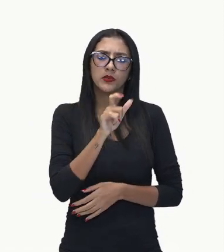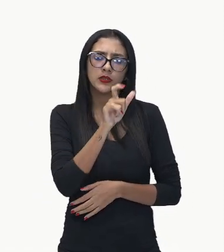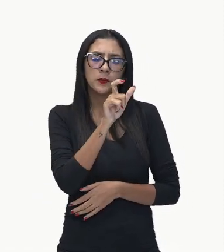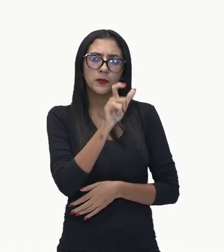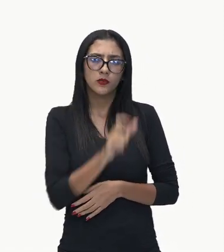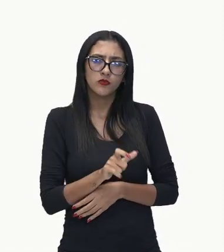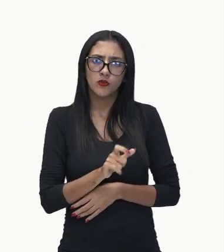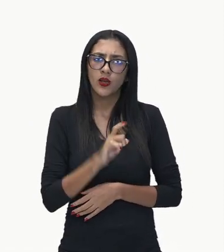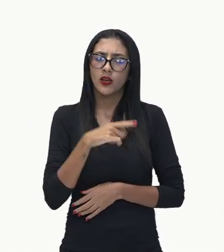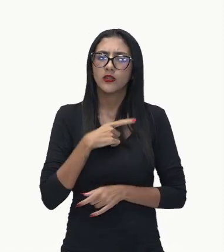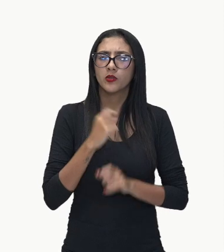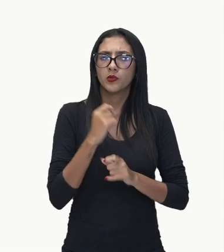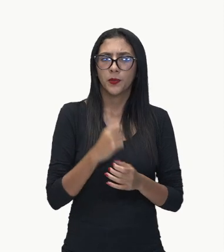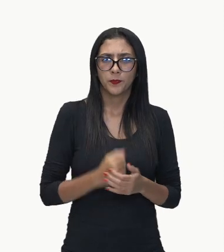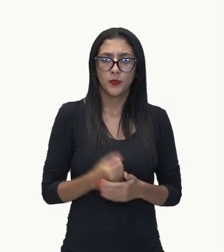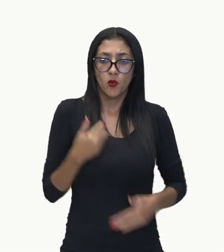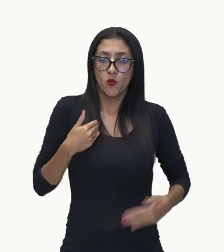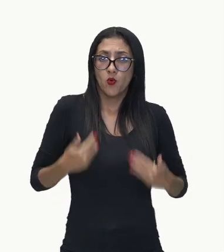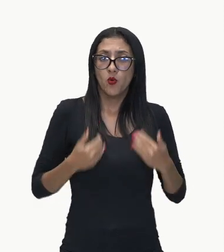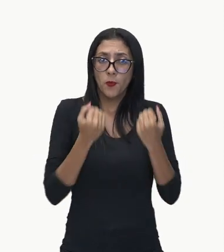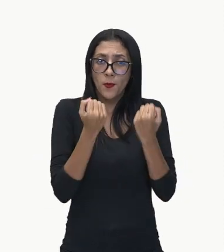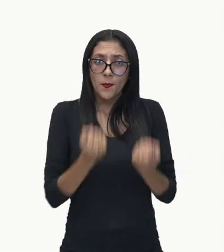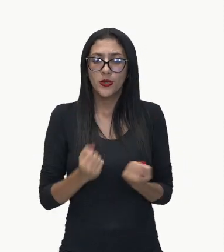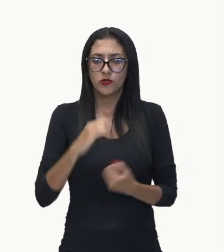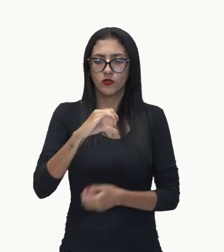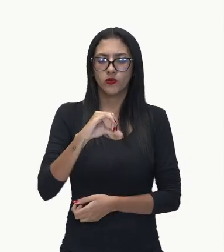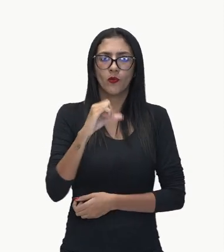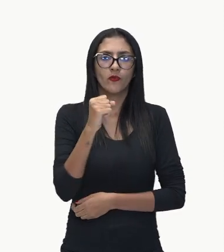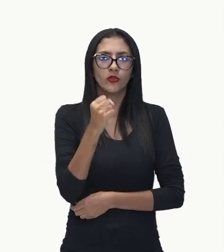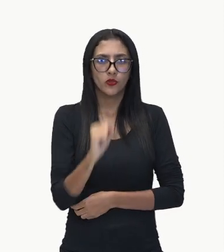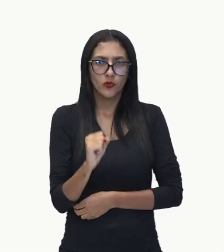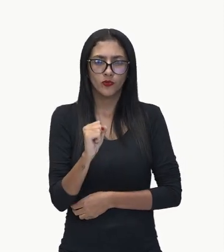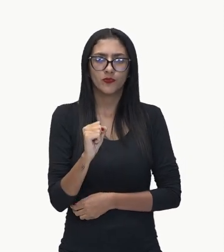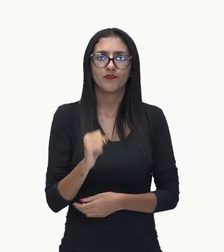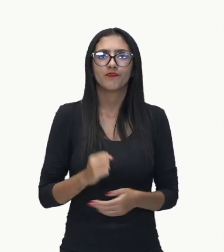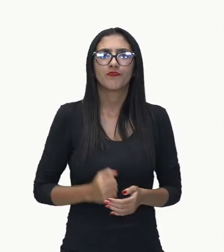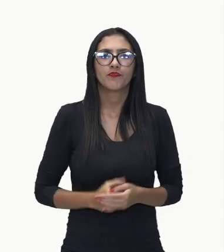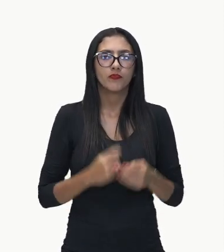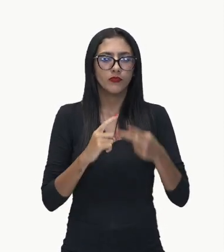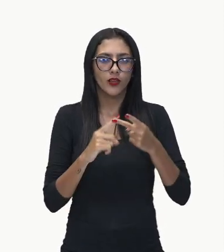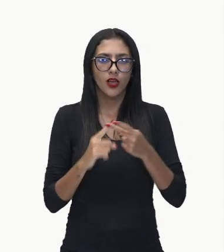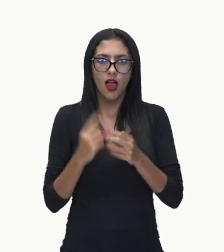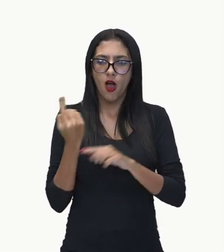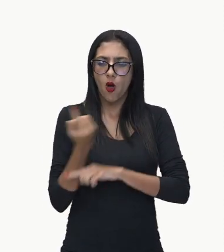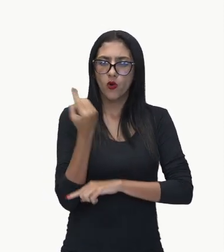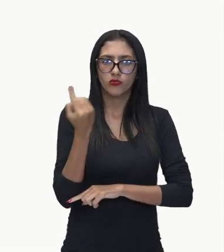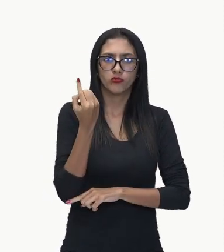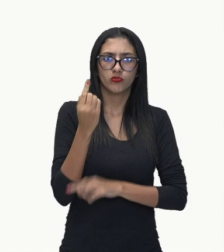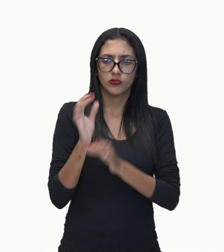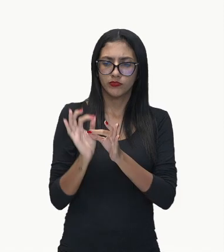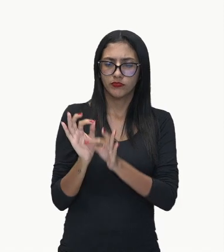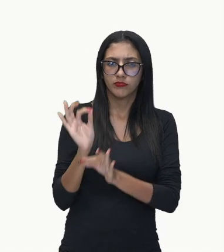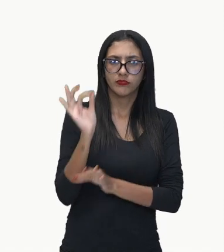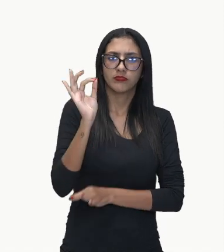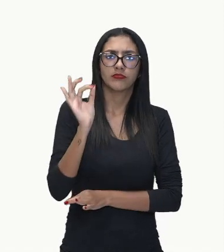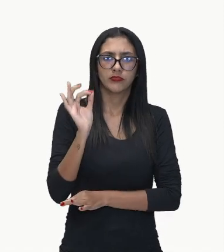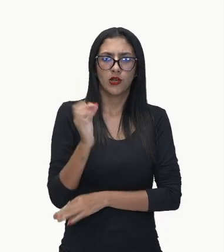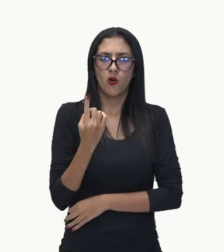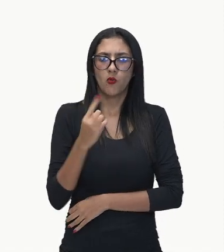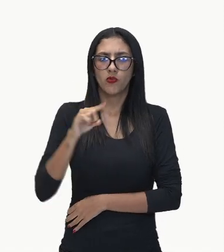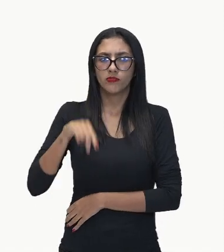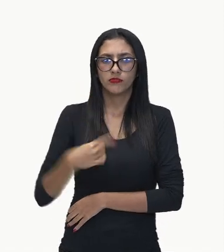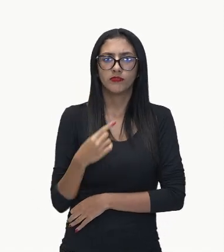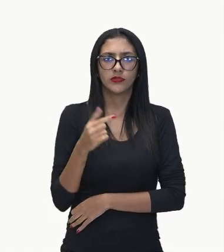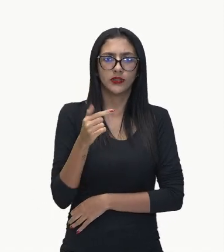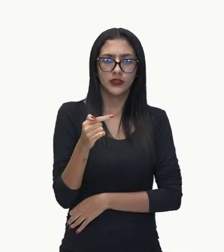aí 98 quilos, né? E a sua altura é medida em 1,75